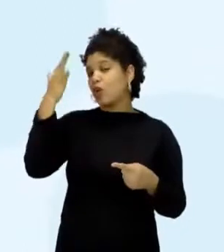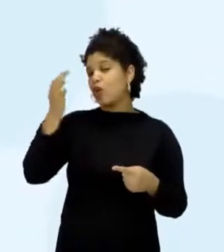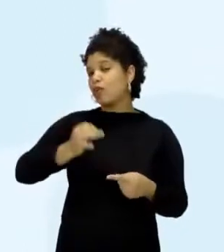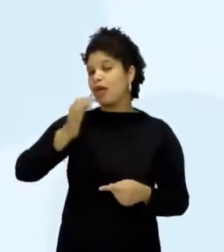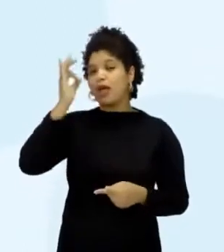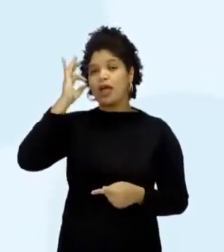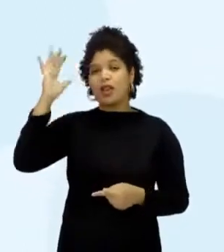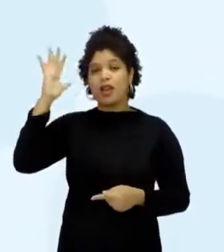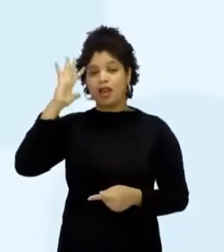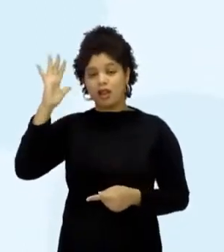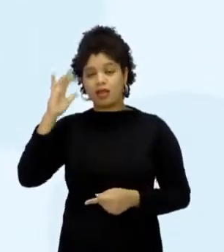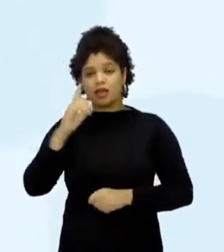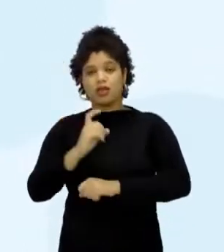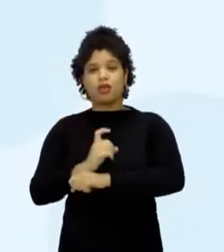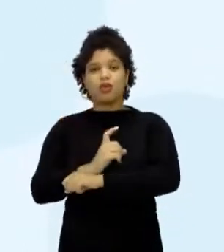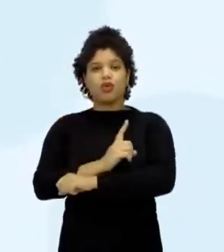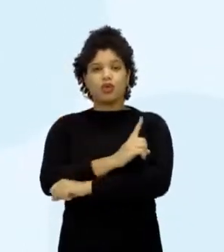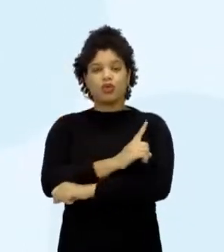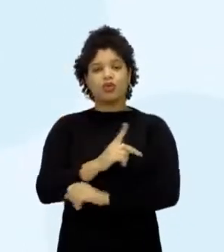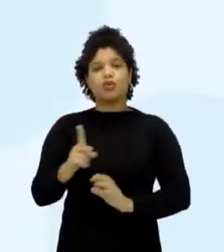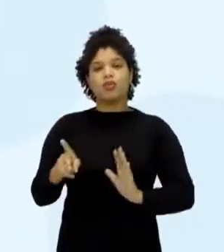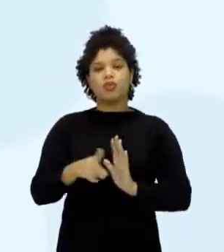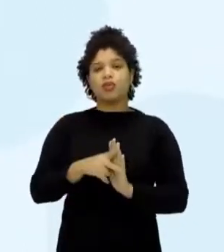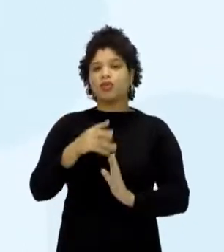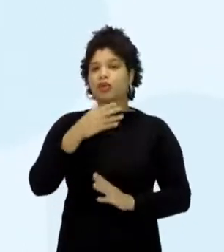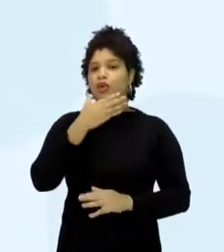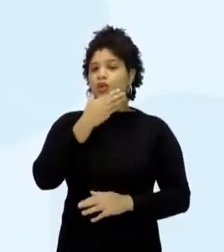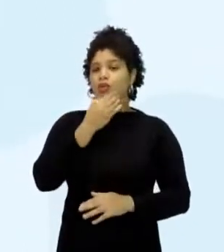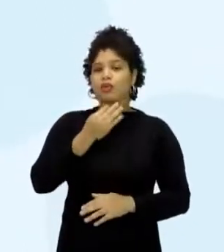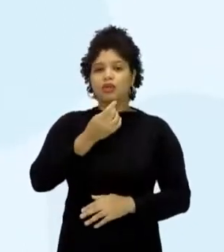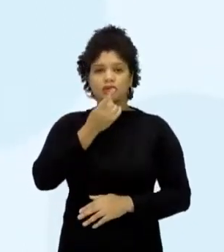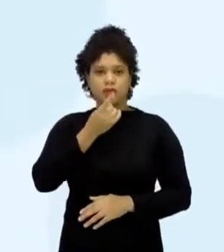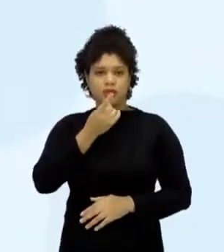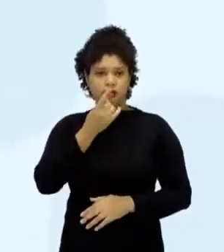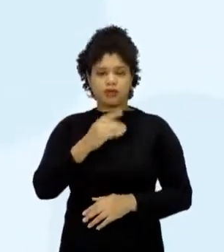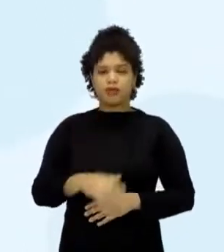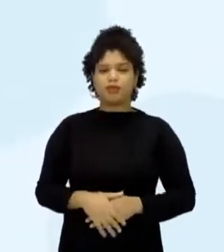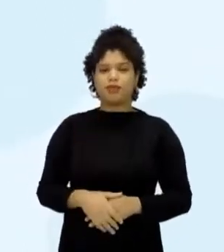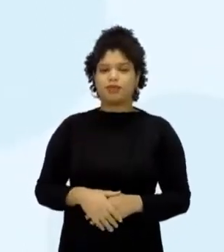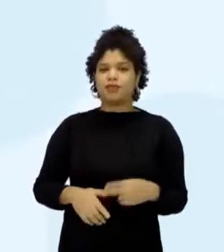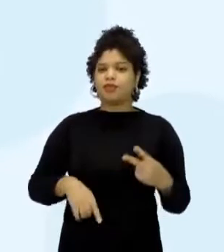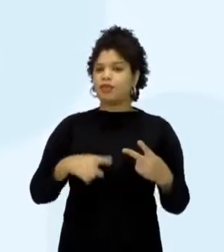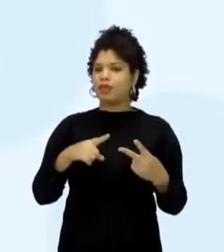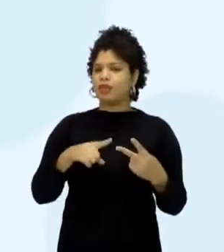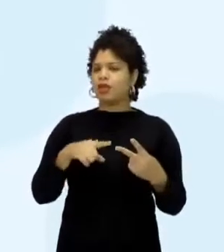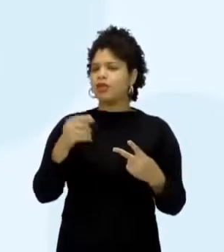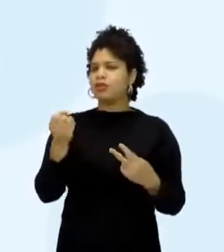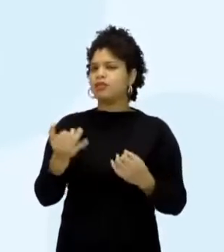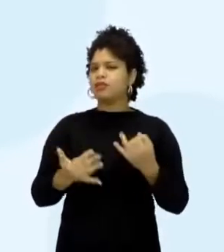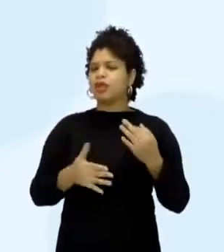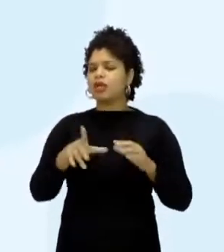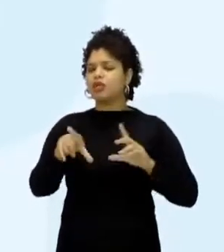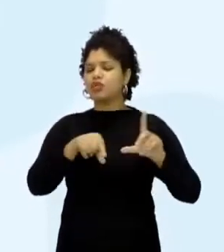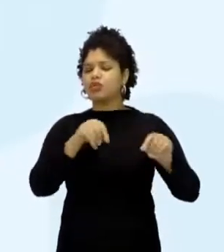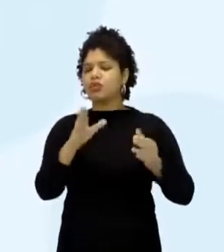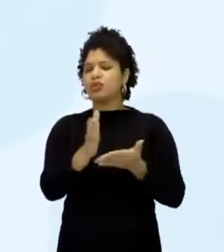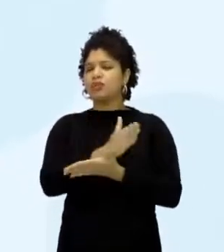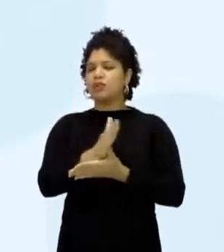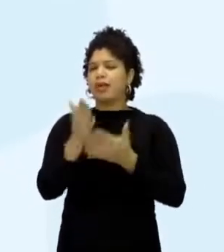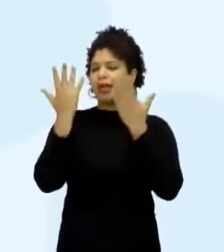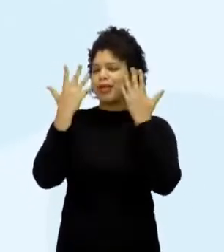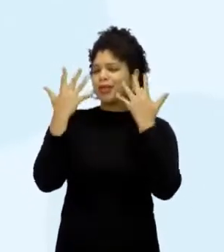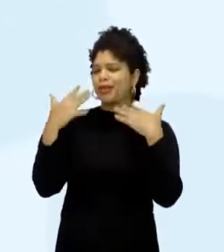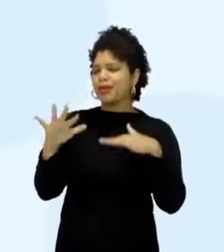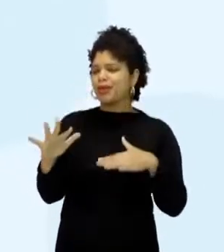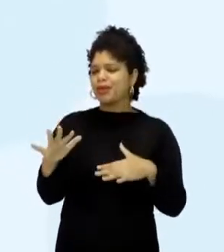evolutivo desenvolvida por Darwin. Vamos aí pincelar, e compreender um pouco a respeito do processo da seleção natural.